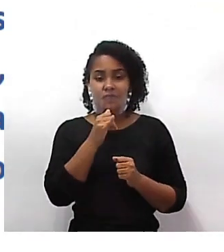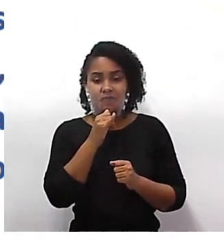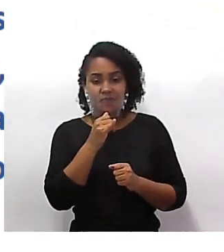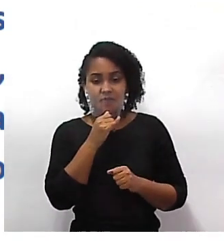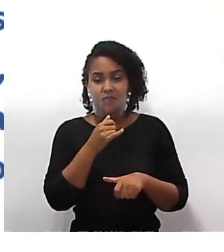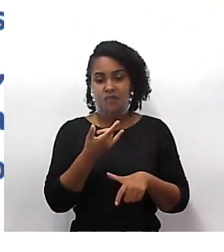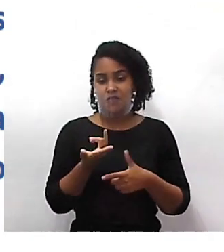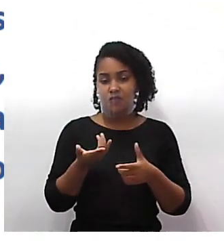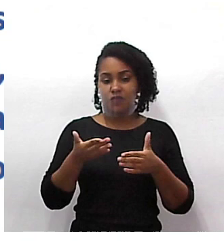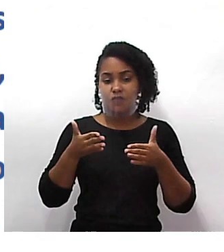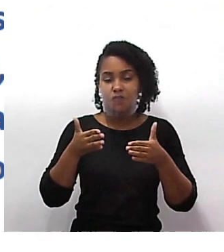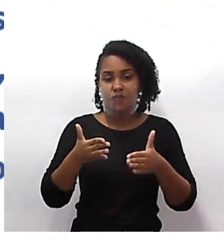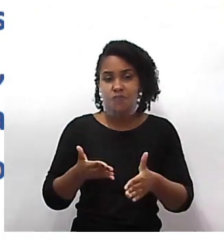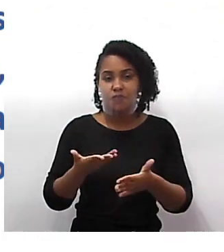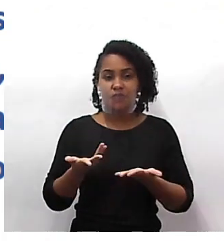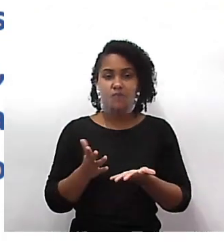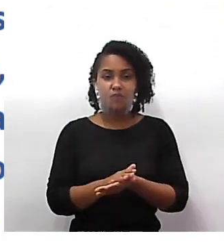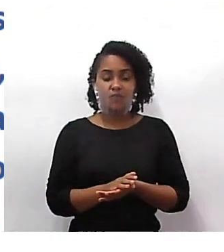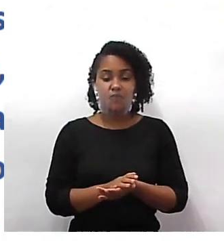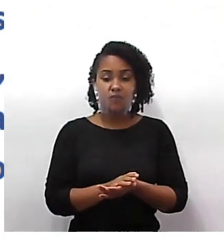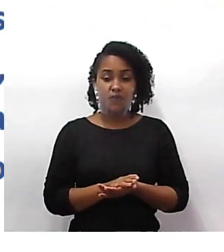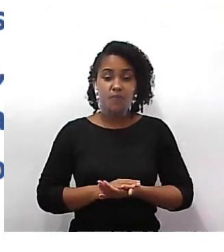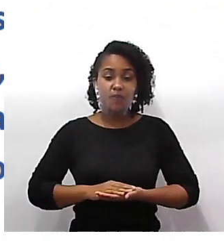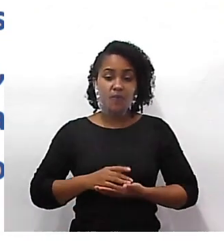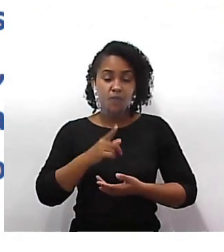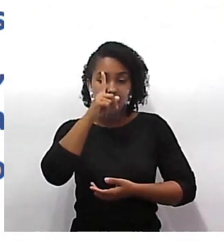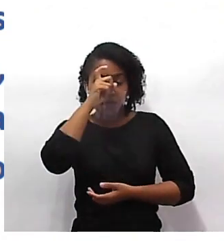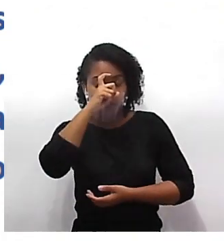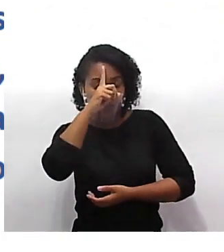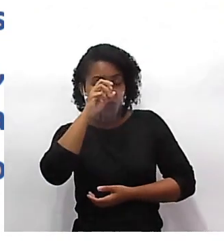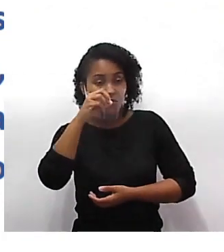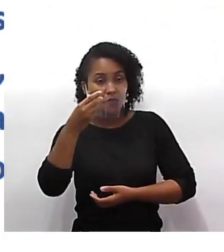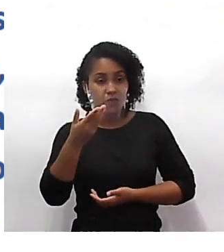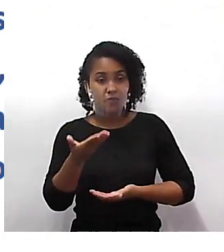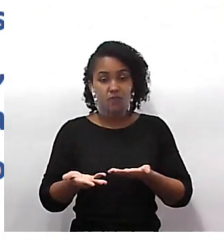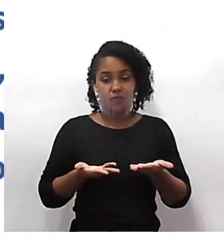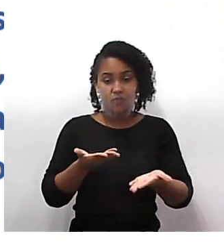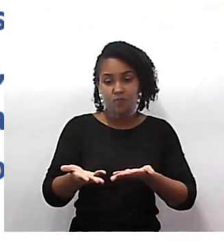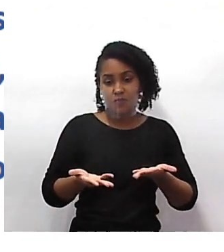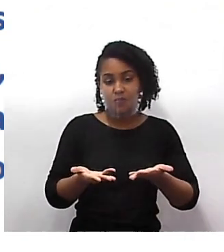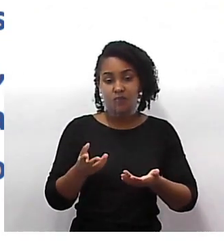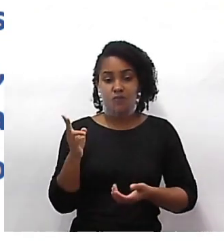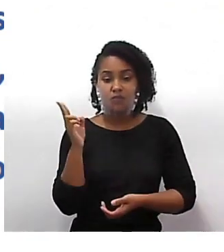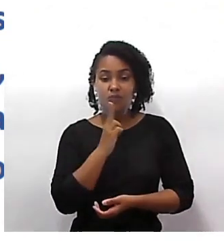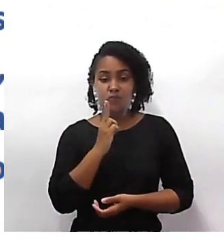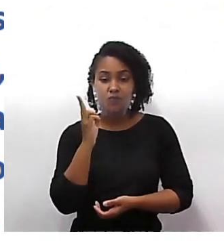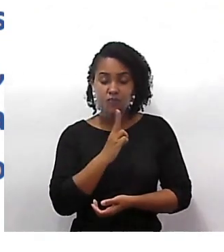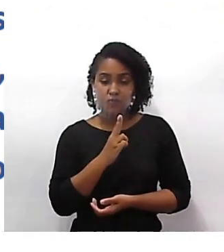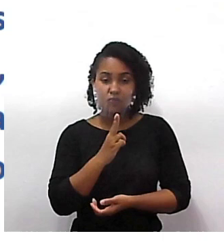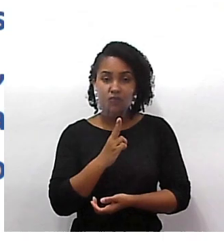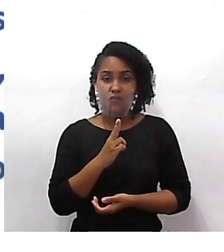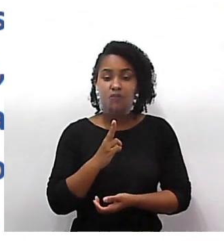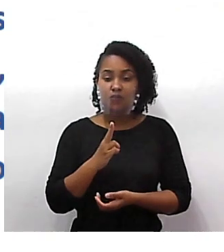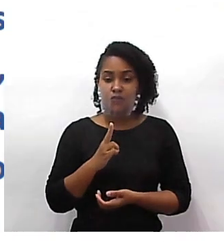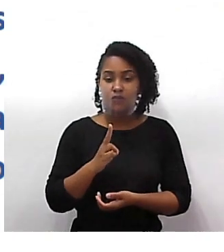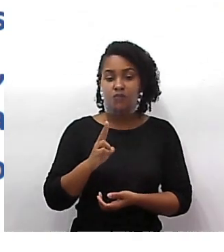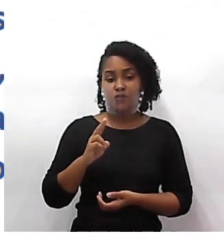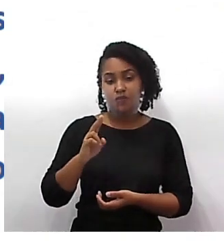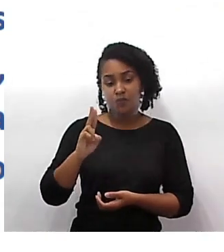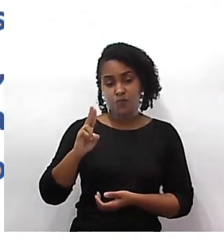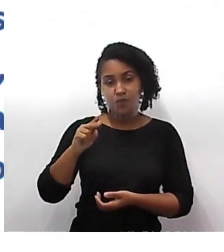serviço especializado, hospitalar ou clínica de atendimento de emergência, como as unidades de